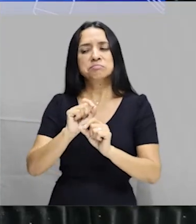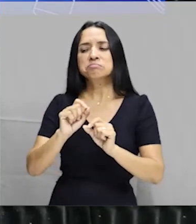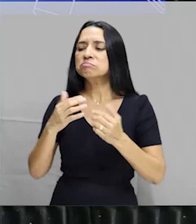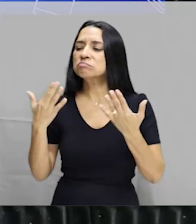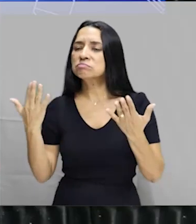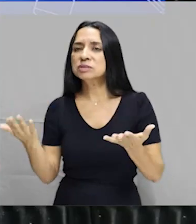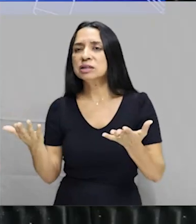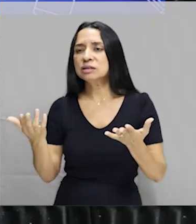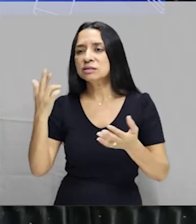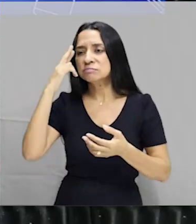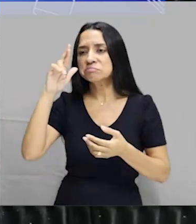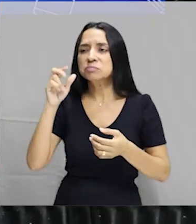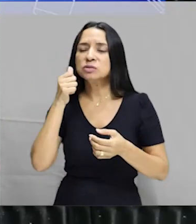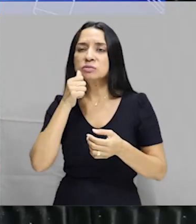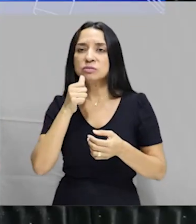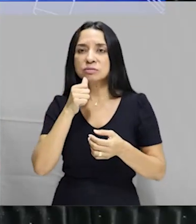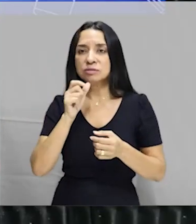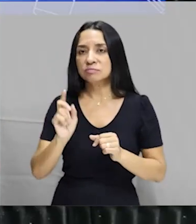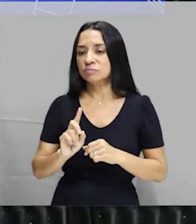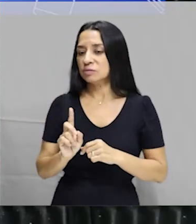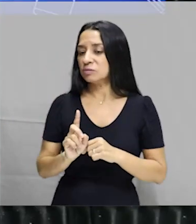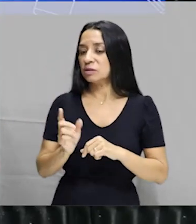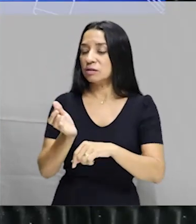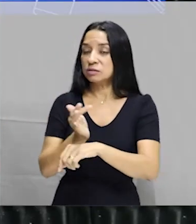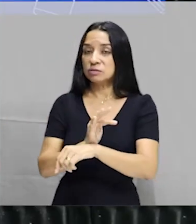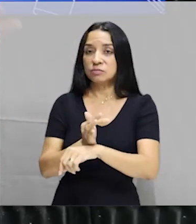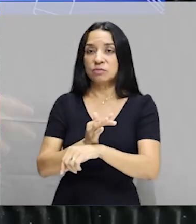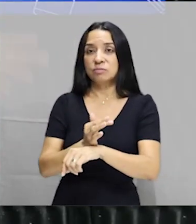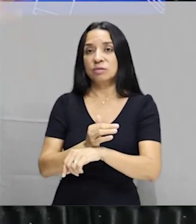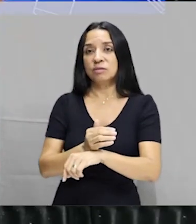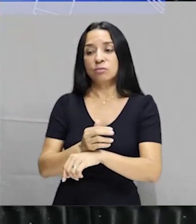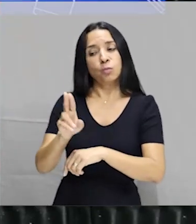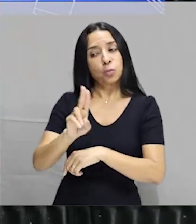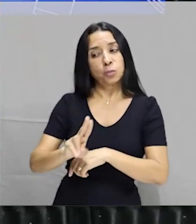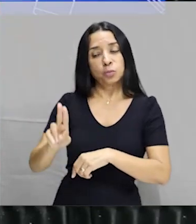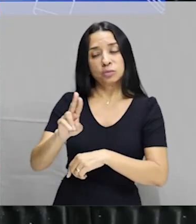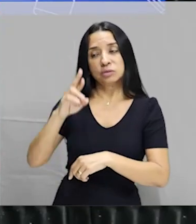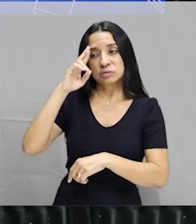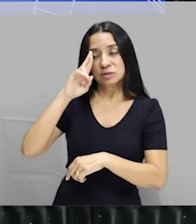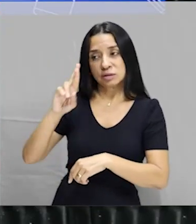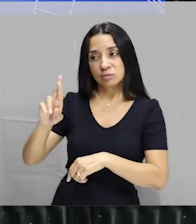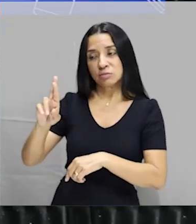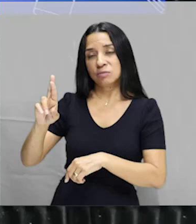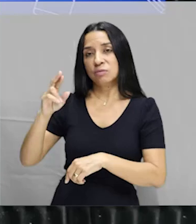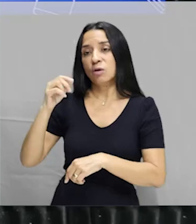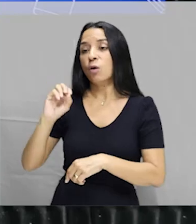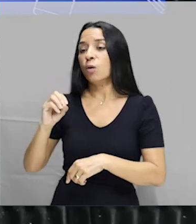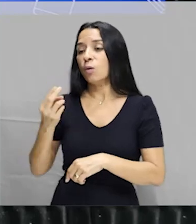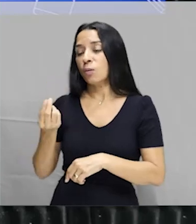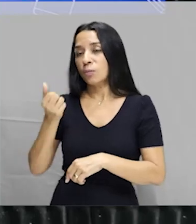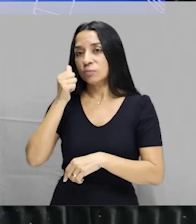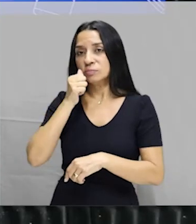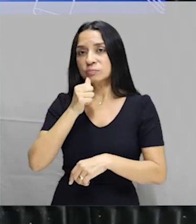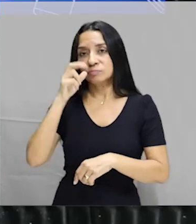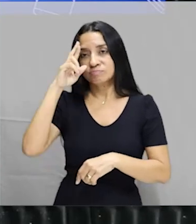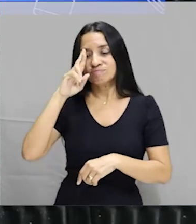senhor, você já não está sendo formal. Ah, eu estou usando senhor e senhora. Não está usando da forma correta.